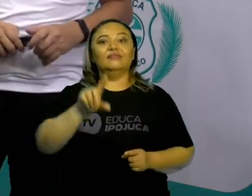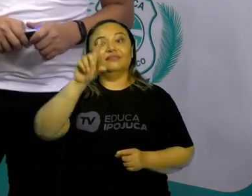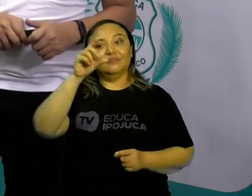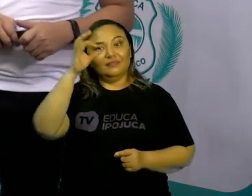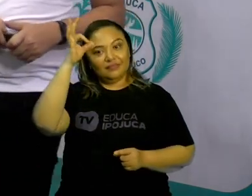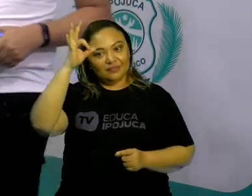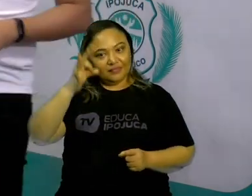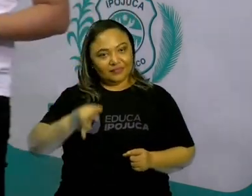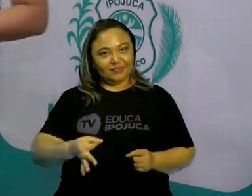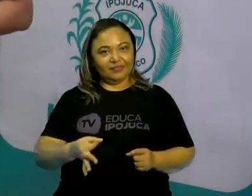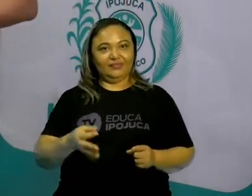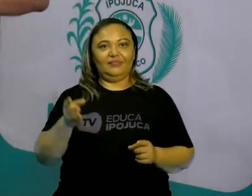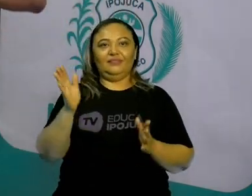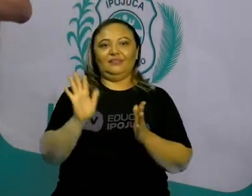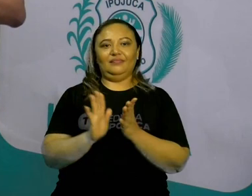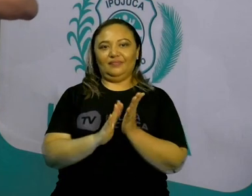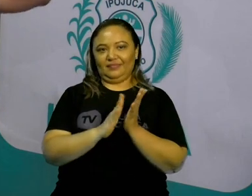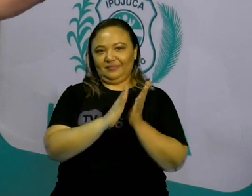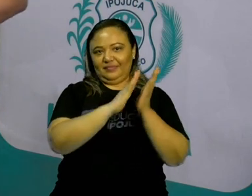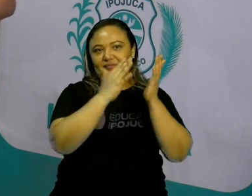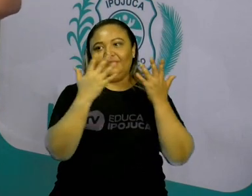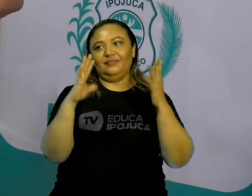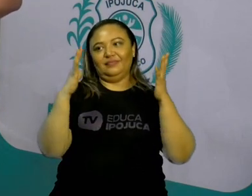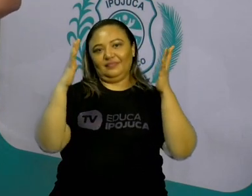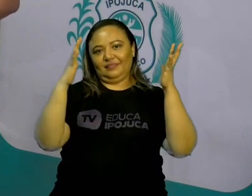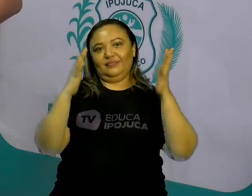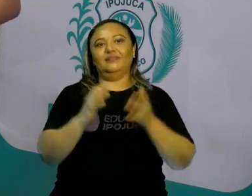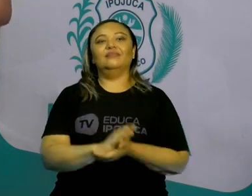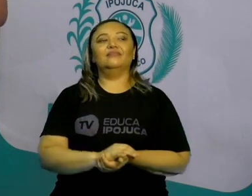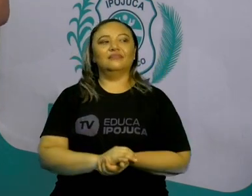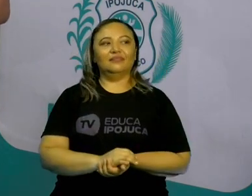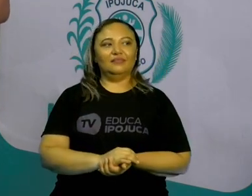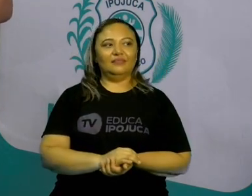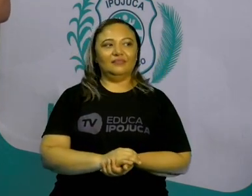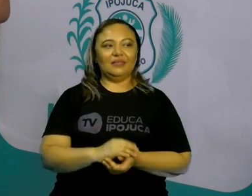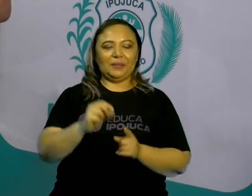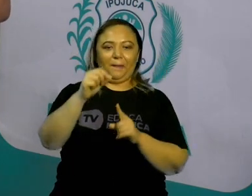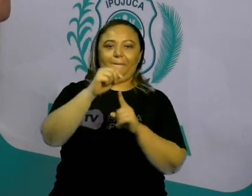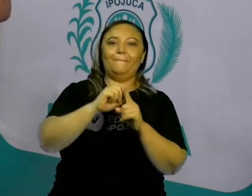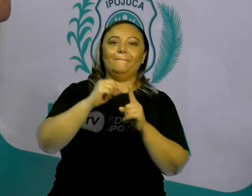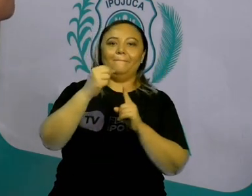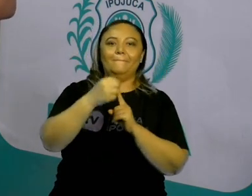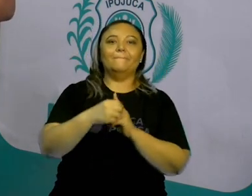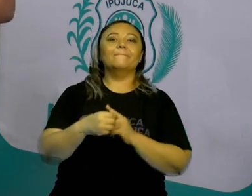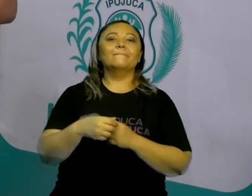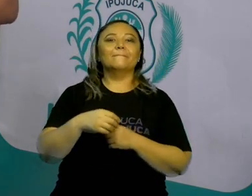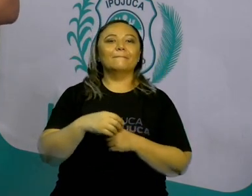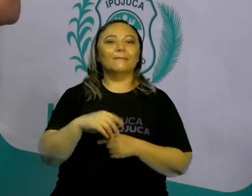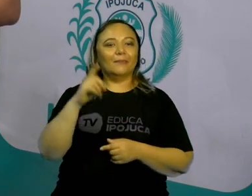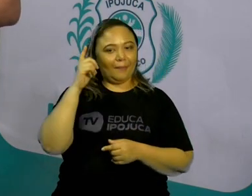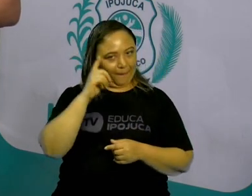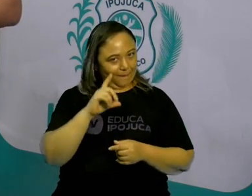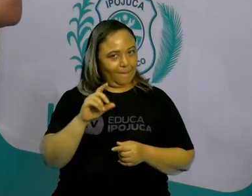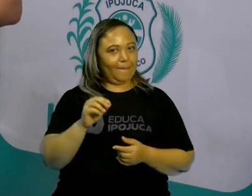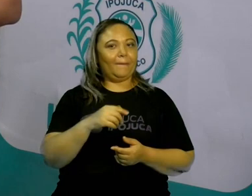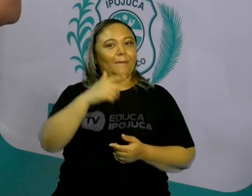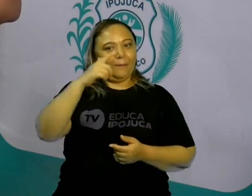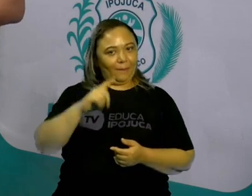Acertou. Parabéns. Mais uma banana, Julieta ganha. Será que o Romeu vai deixar ou não vai deixar?